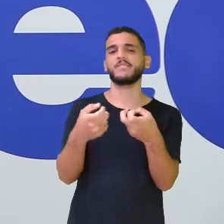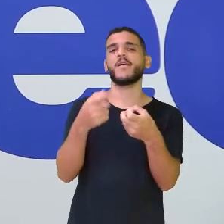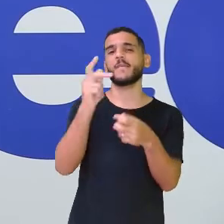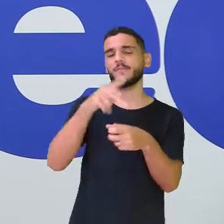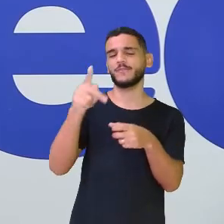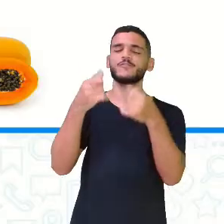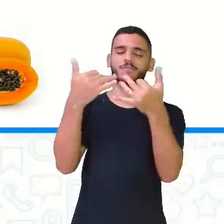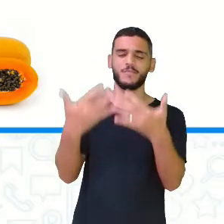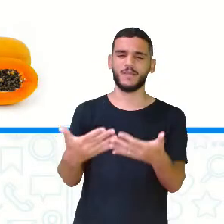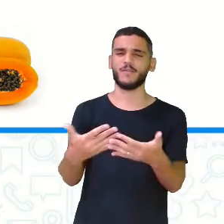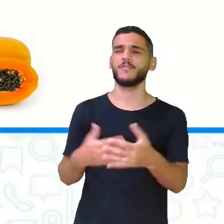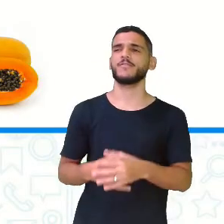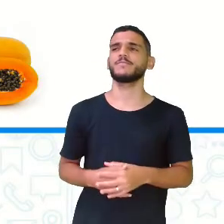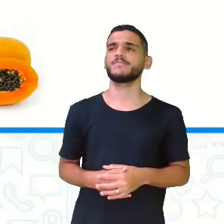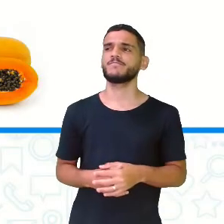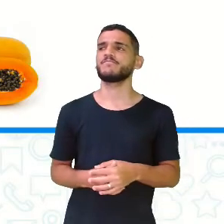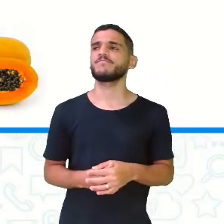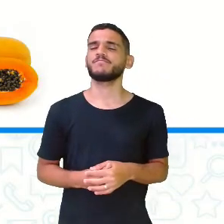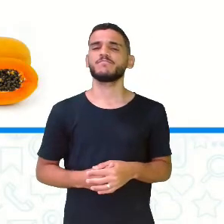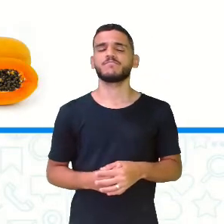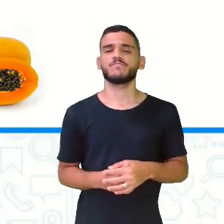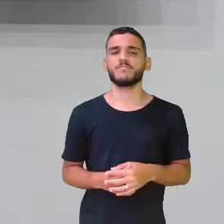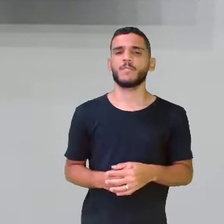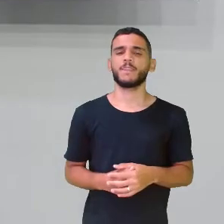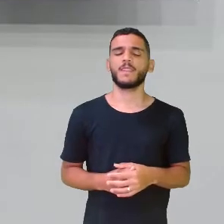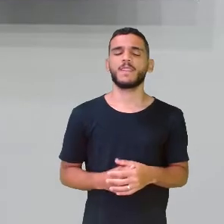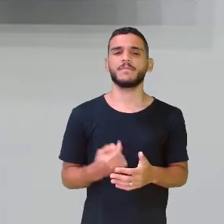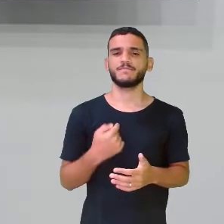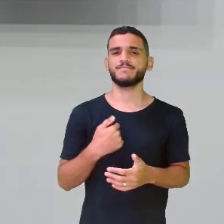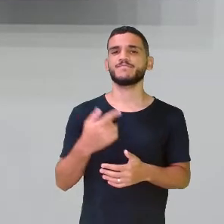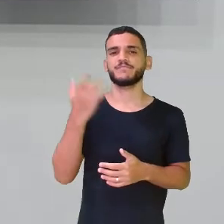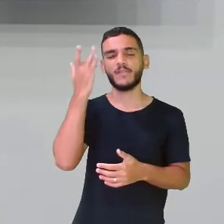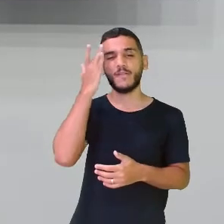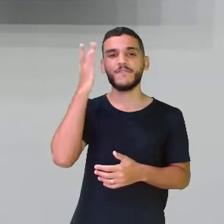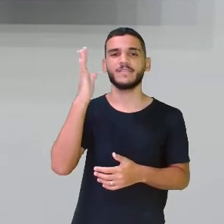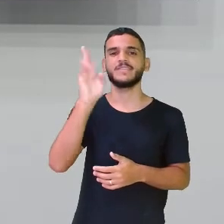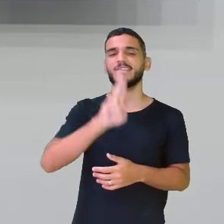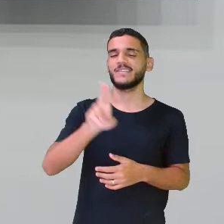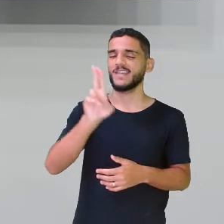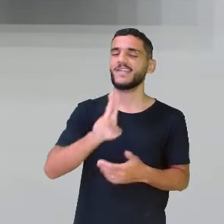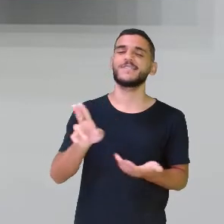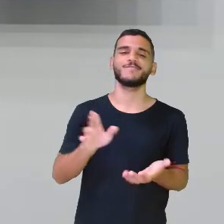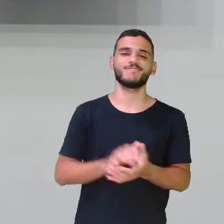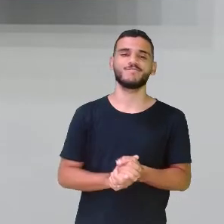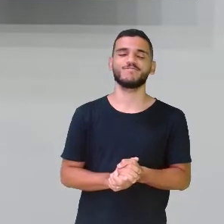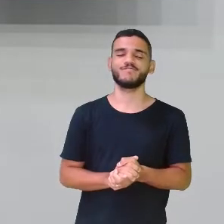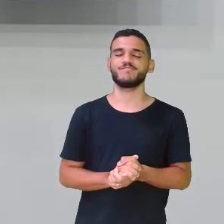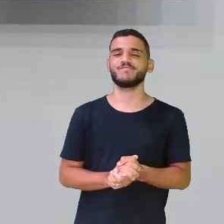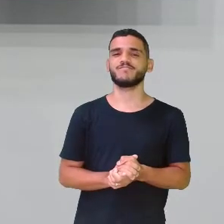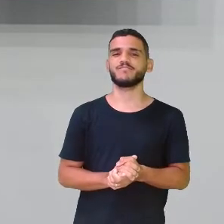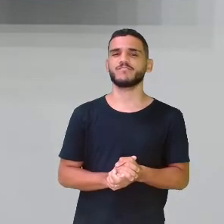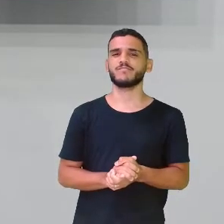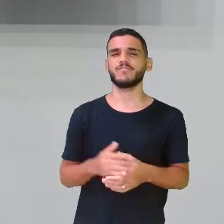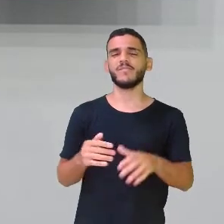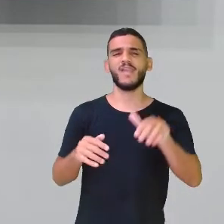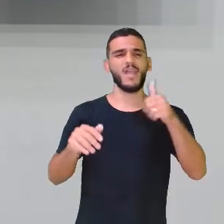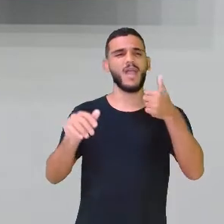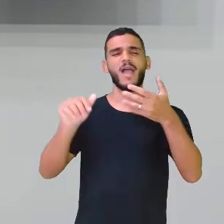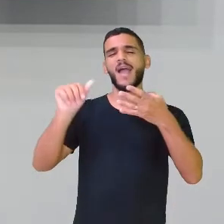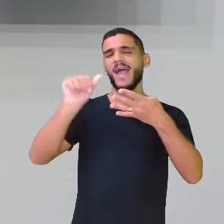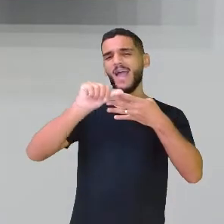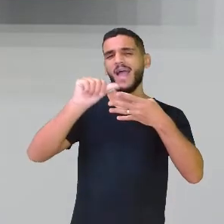foi? foi? Foi. Eu facilitei até demais aí. Letra A, um comprimido, uma